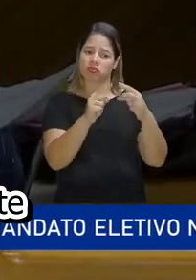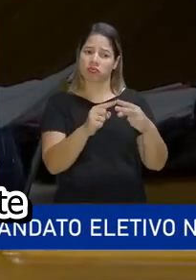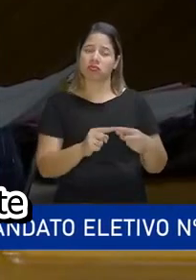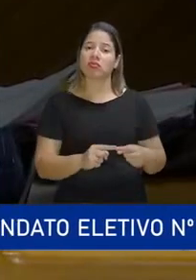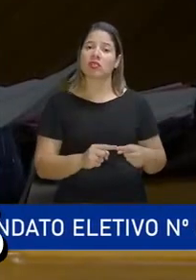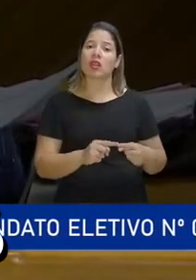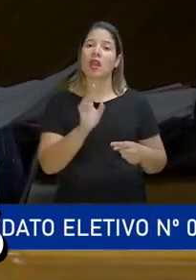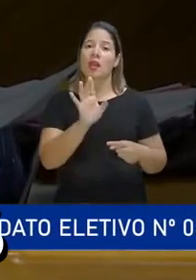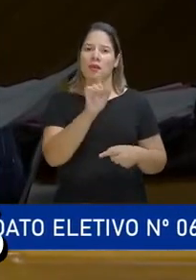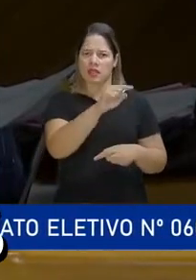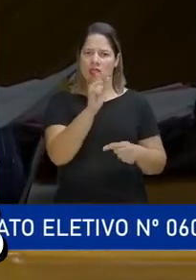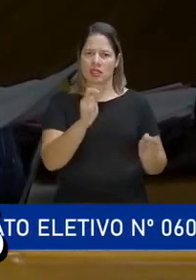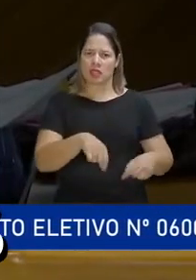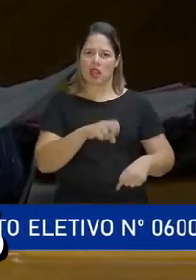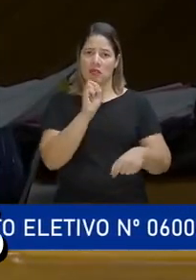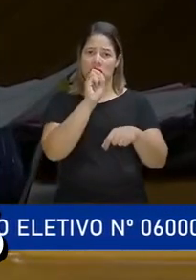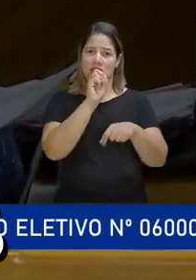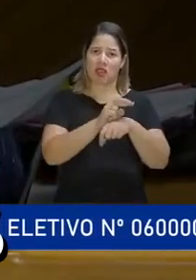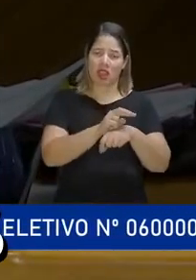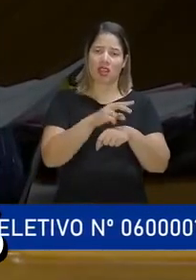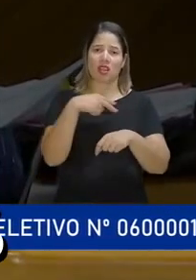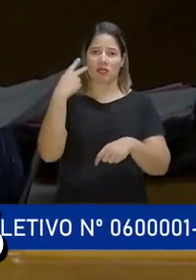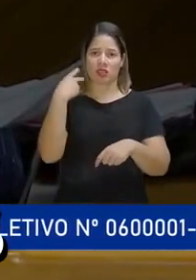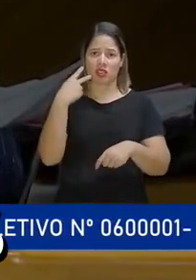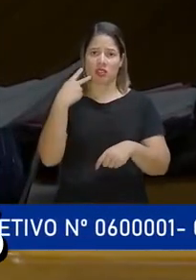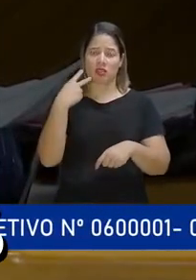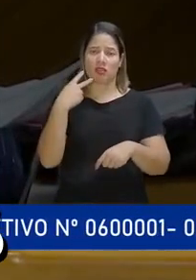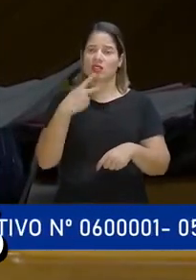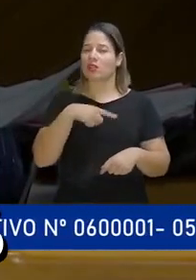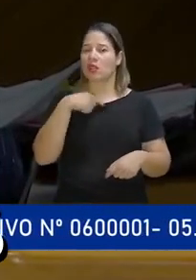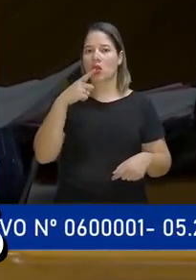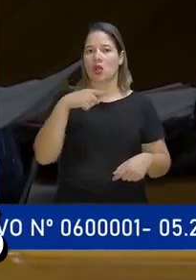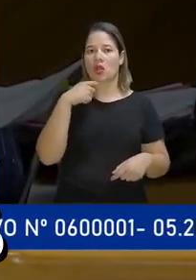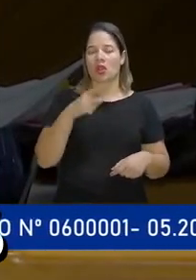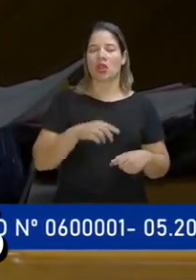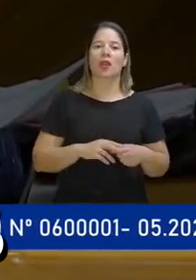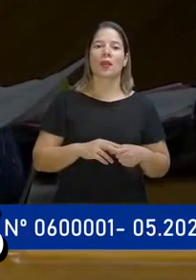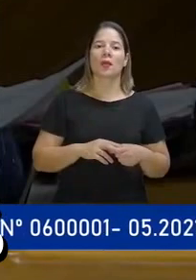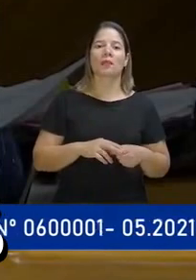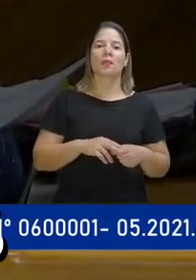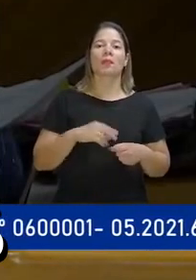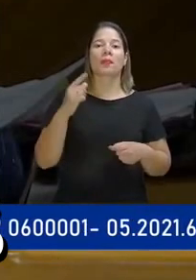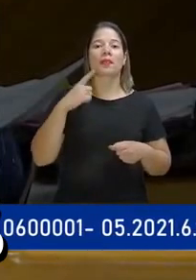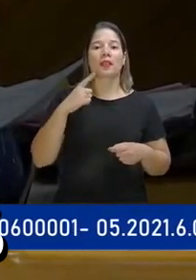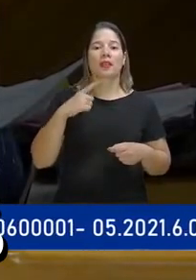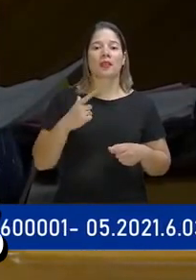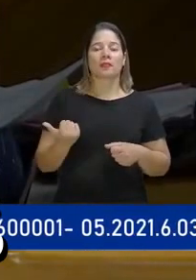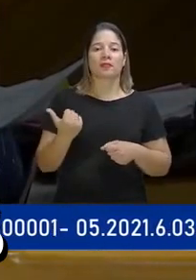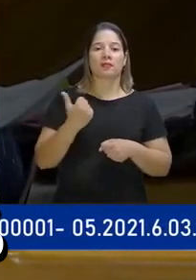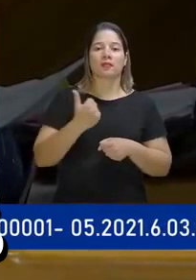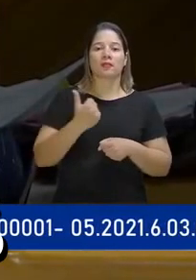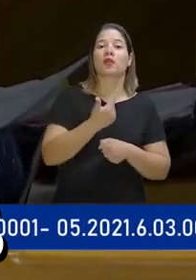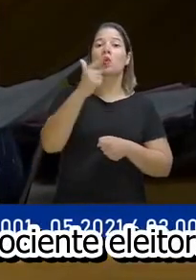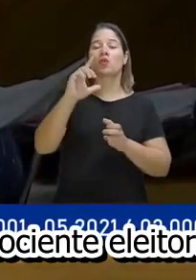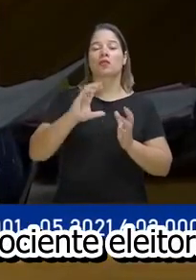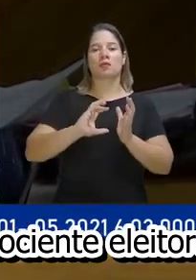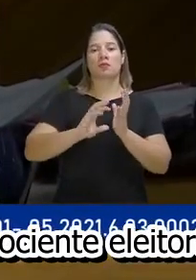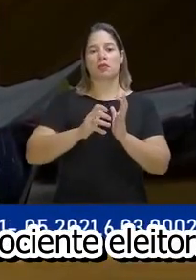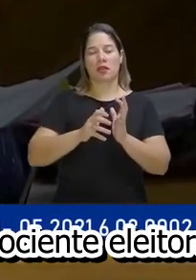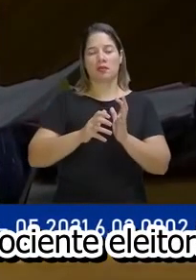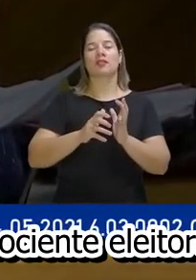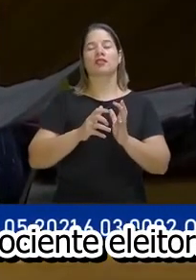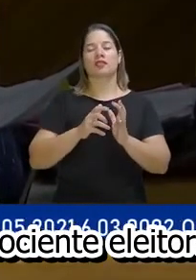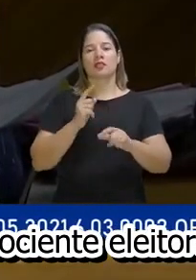não lhe caberia. Nos termos do artigo 108 do Código Eleitoral, a vaga seria preenchida por outro partido, cujo candidato